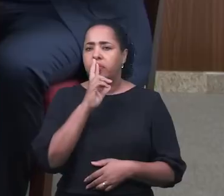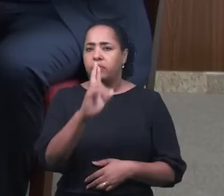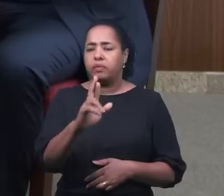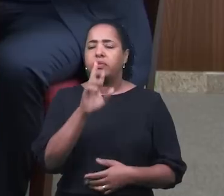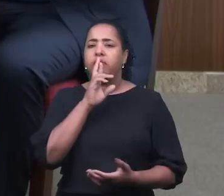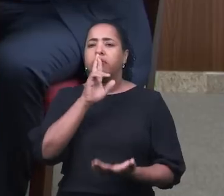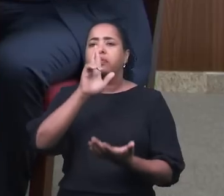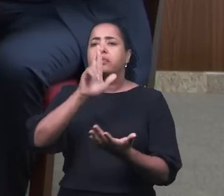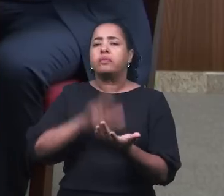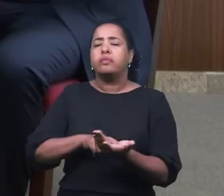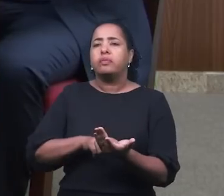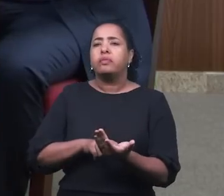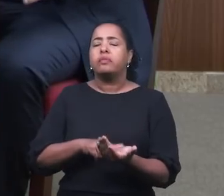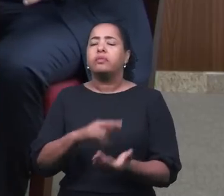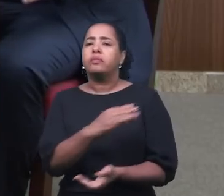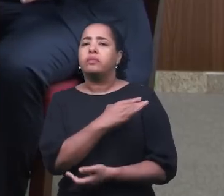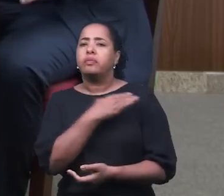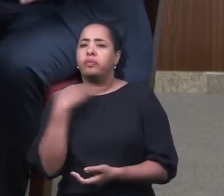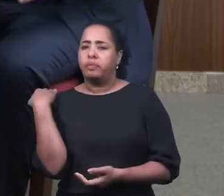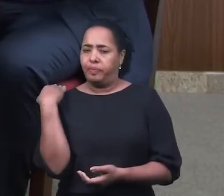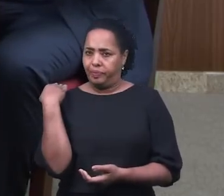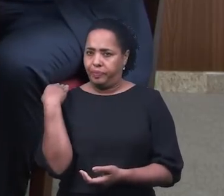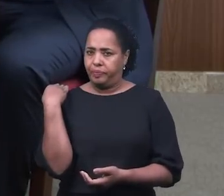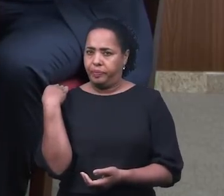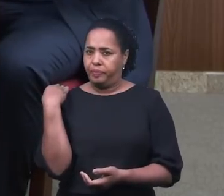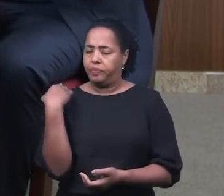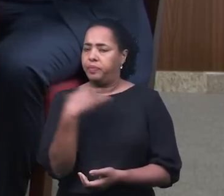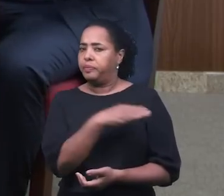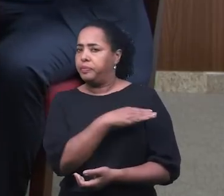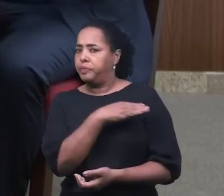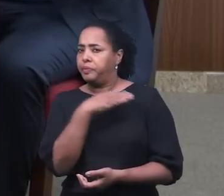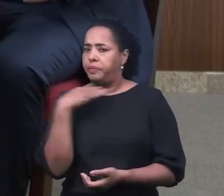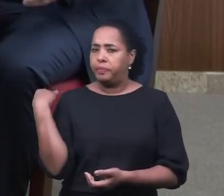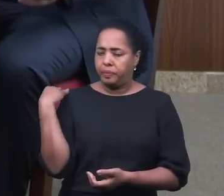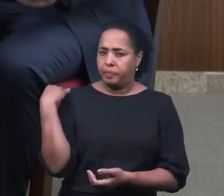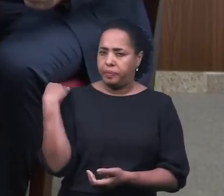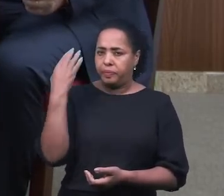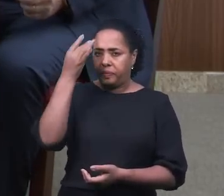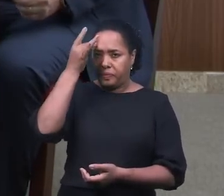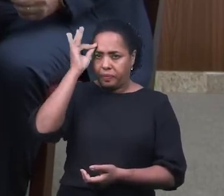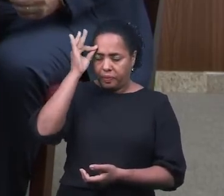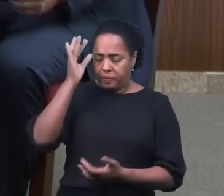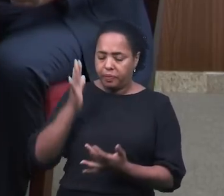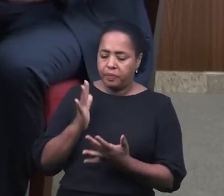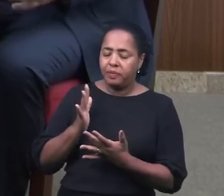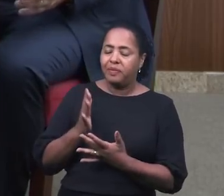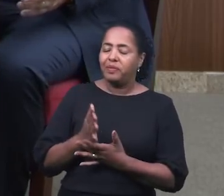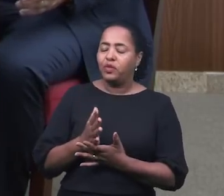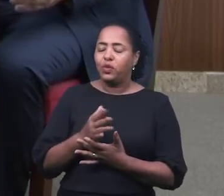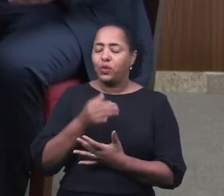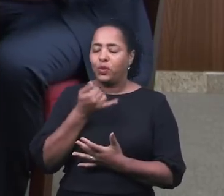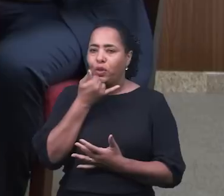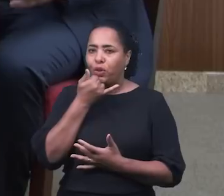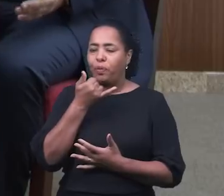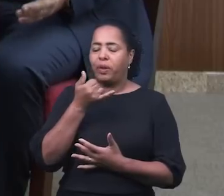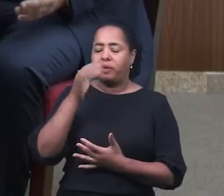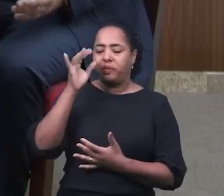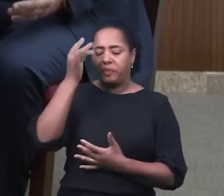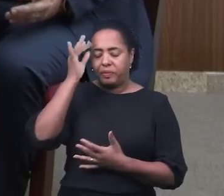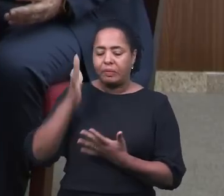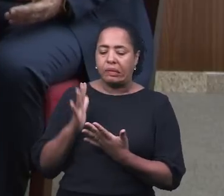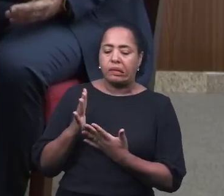foi exatamente morte, né? Morte espiritual. Sem temor,